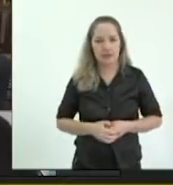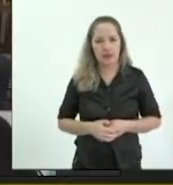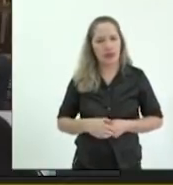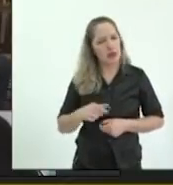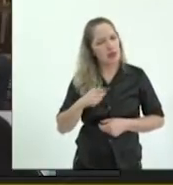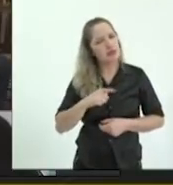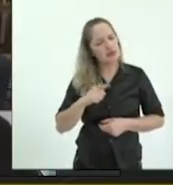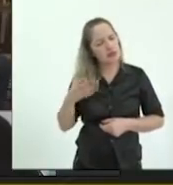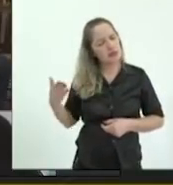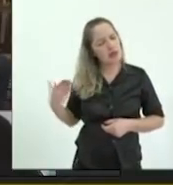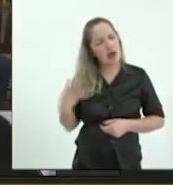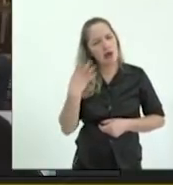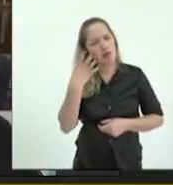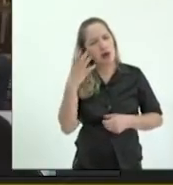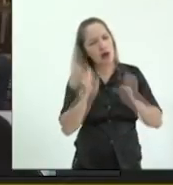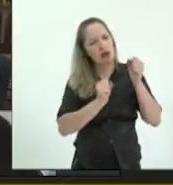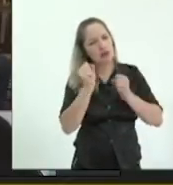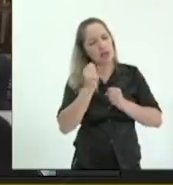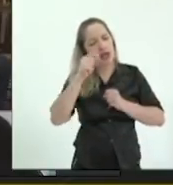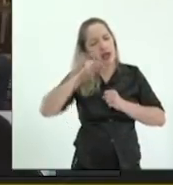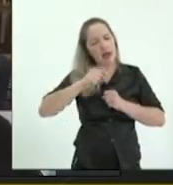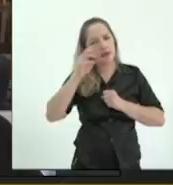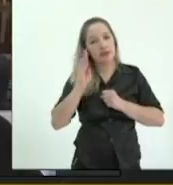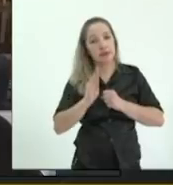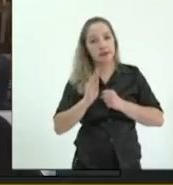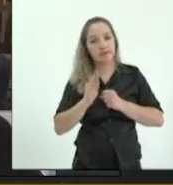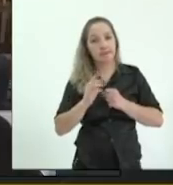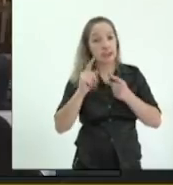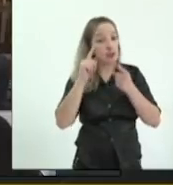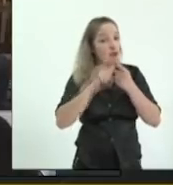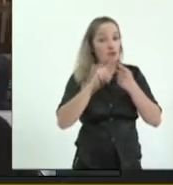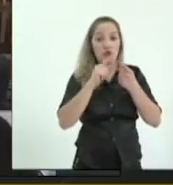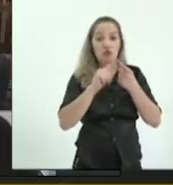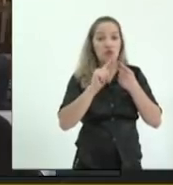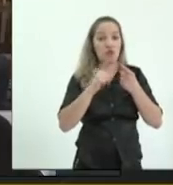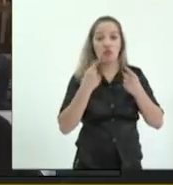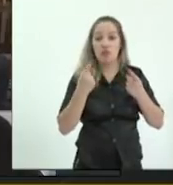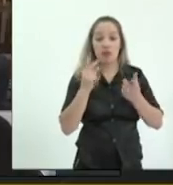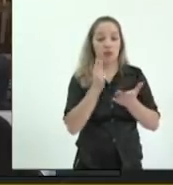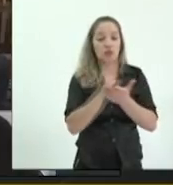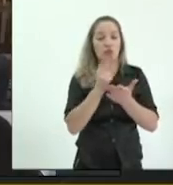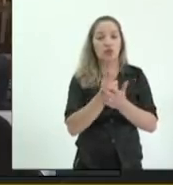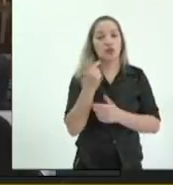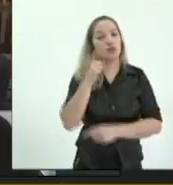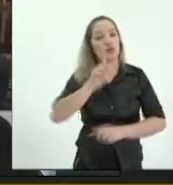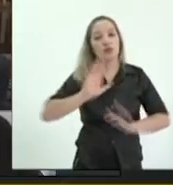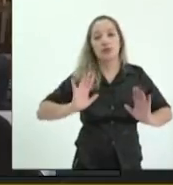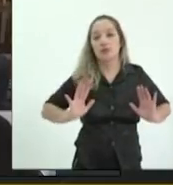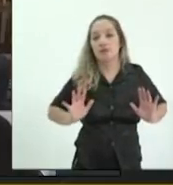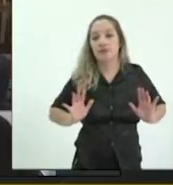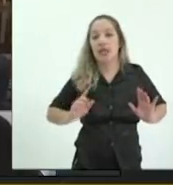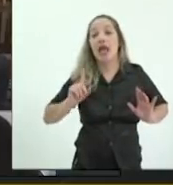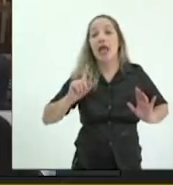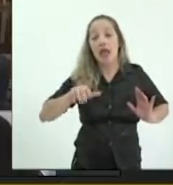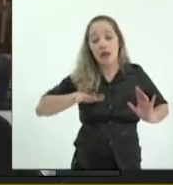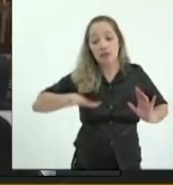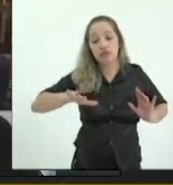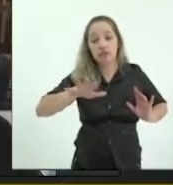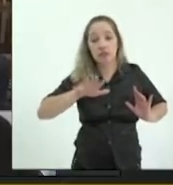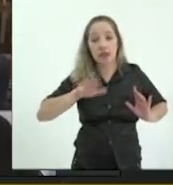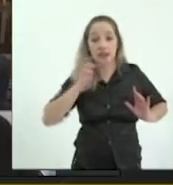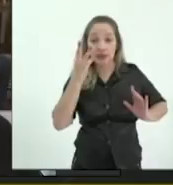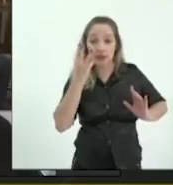Brasil e uma das 4 não sobreviveu. Então, o mercado é um mercado de 3 empresas, é verdade, mas é um mercado bastante